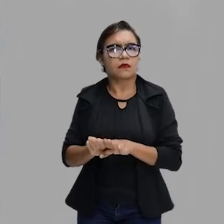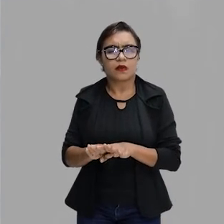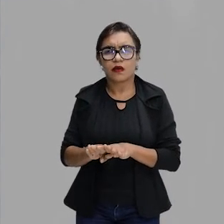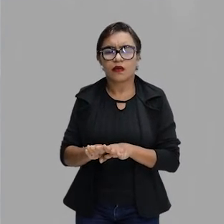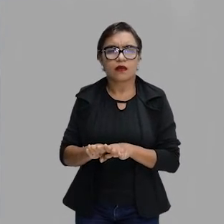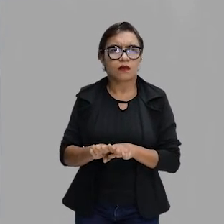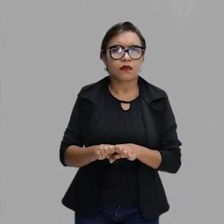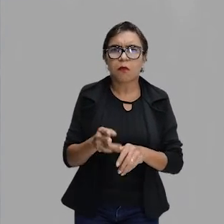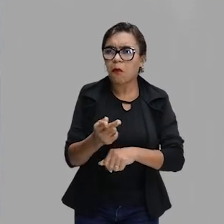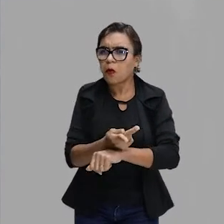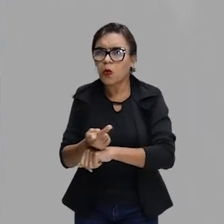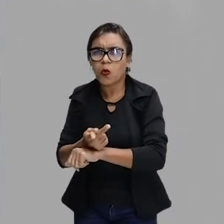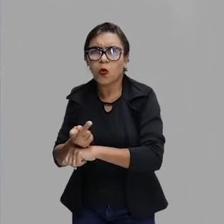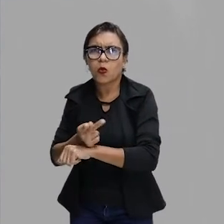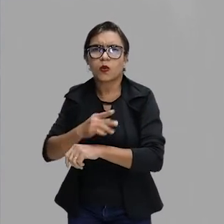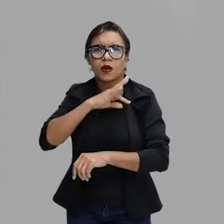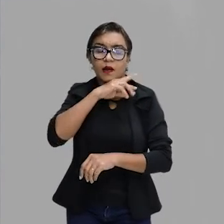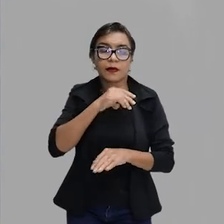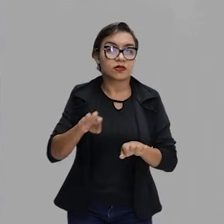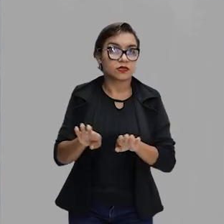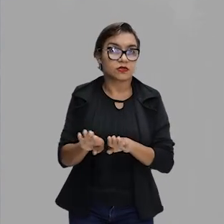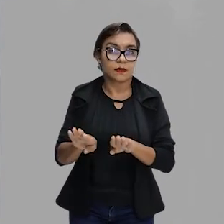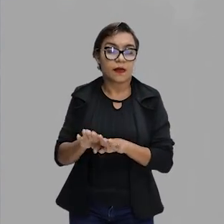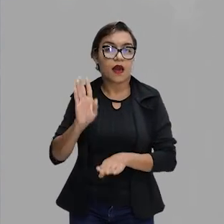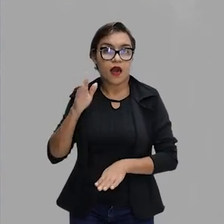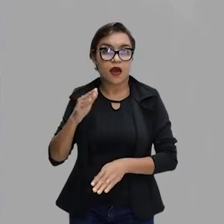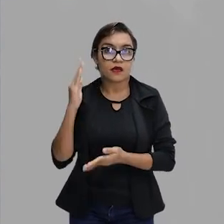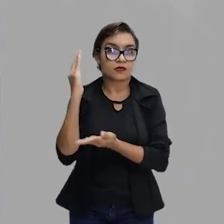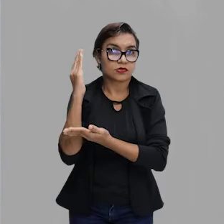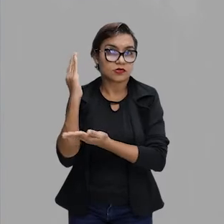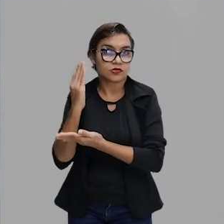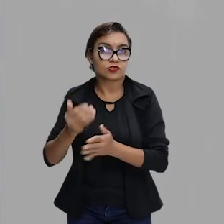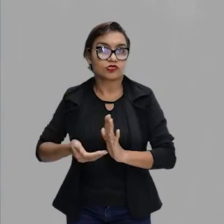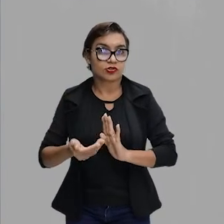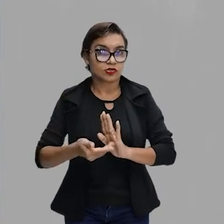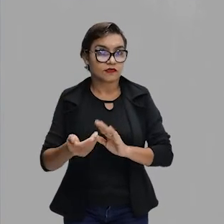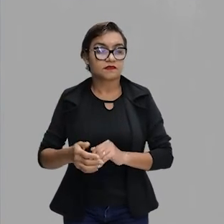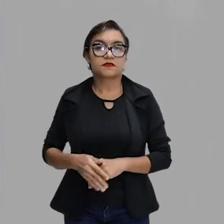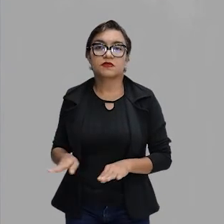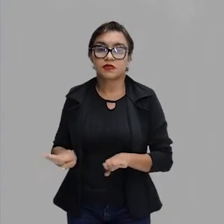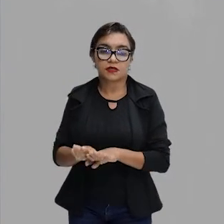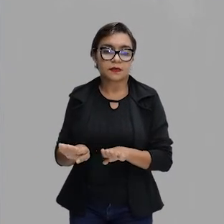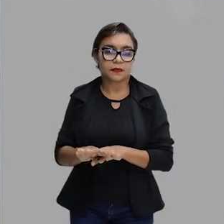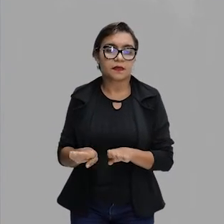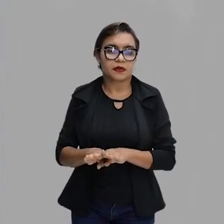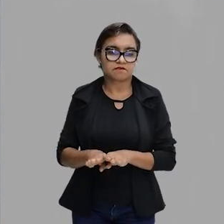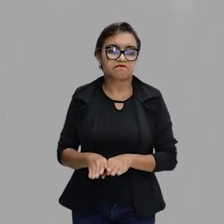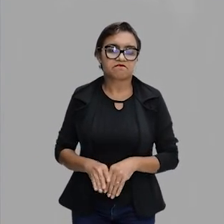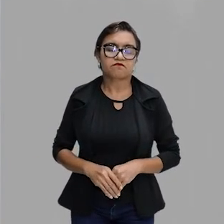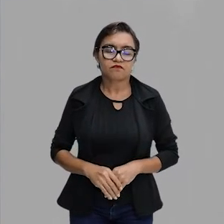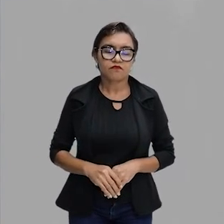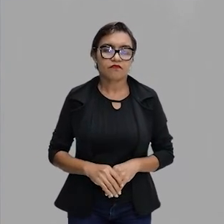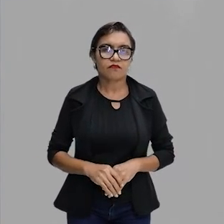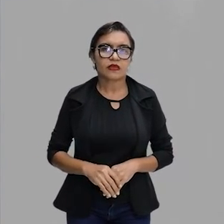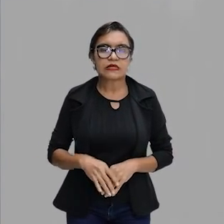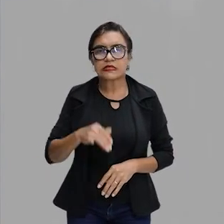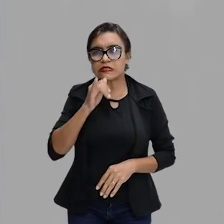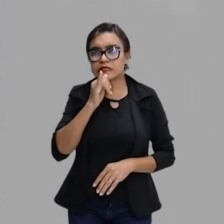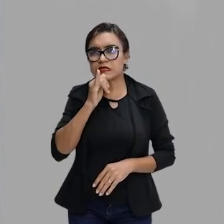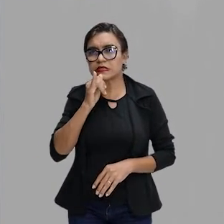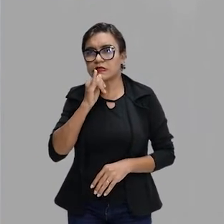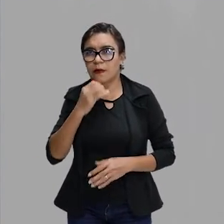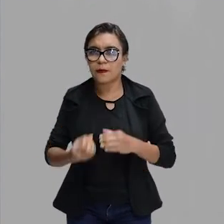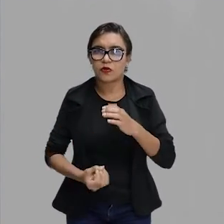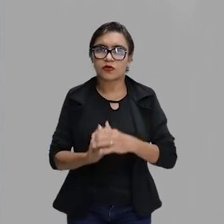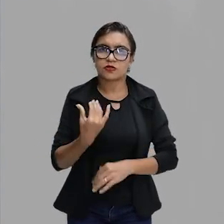aí é extrativismo, galera, tá? E pode ser utilizado também em escala industrial. A gente vai falar muito disso aqui na produção mineral, né, que